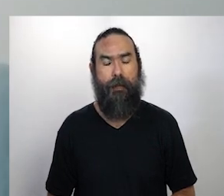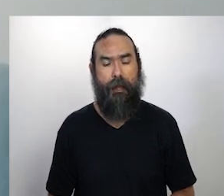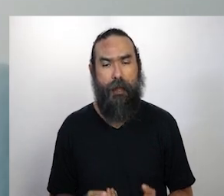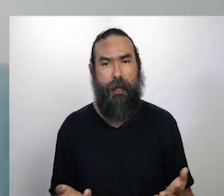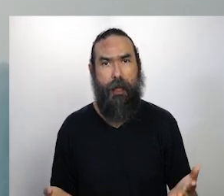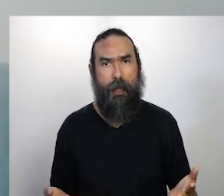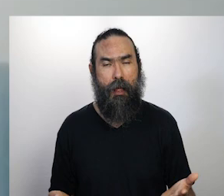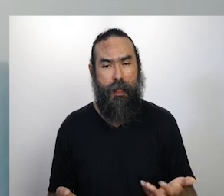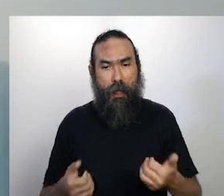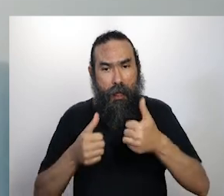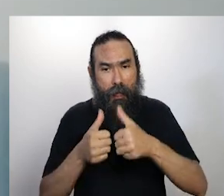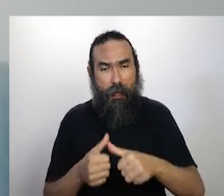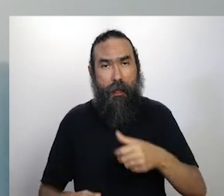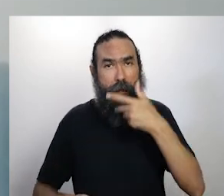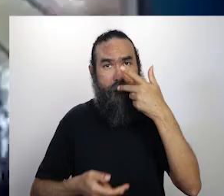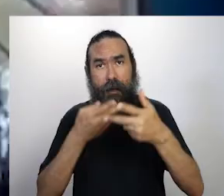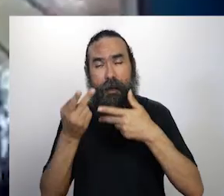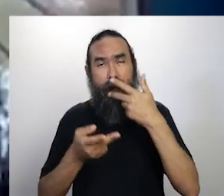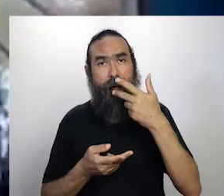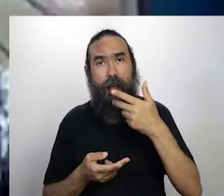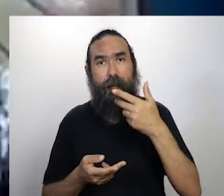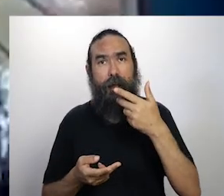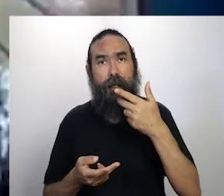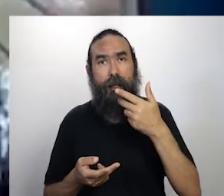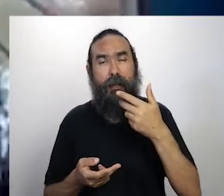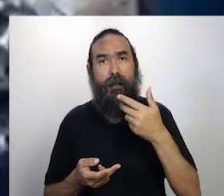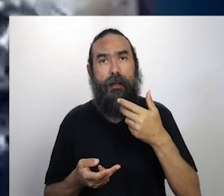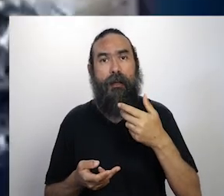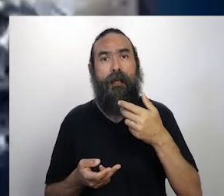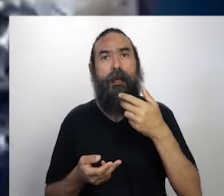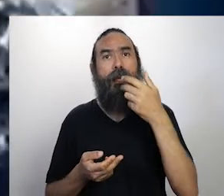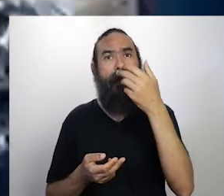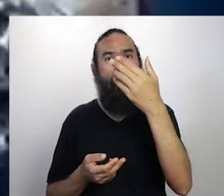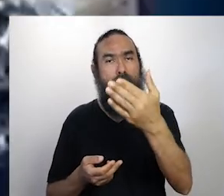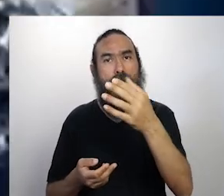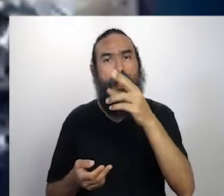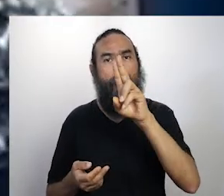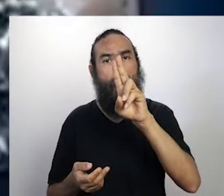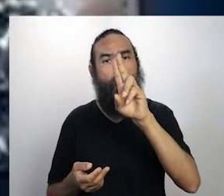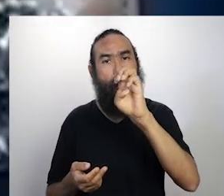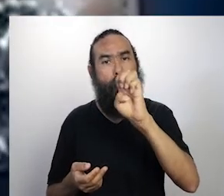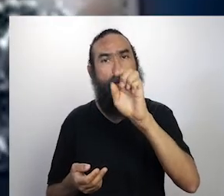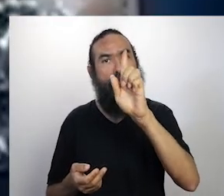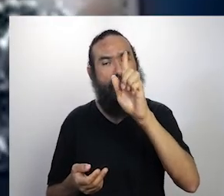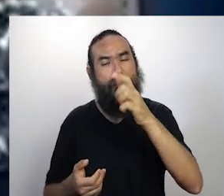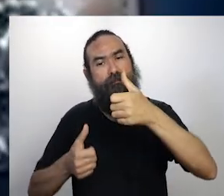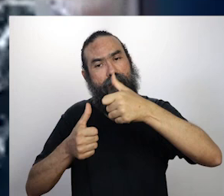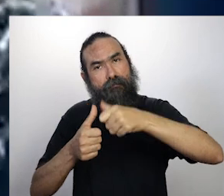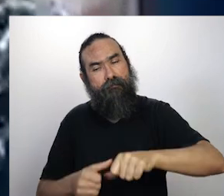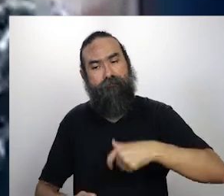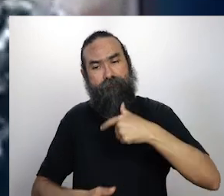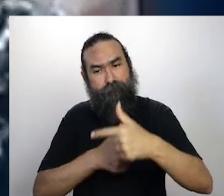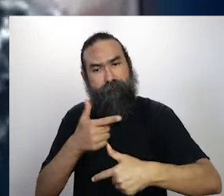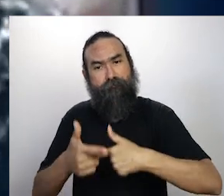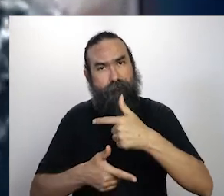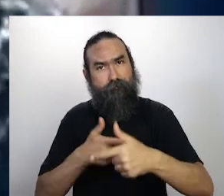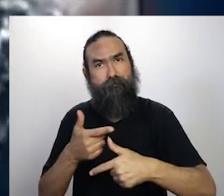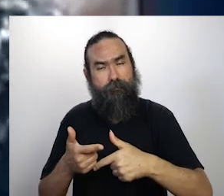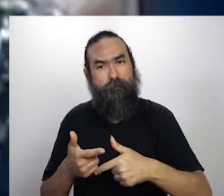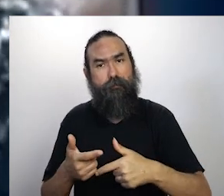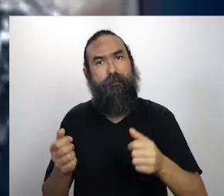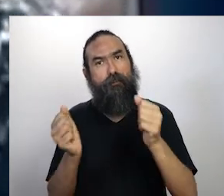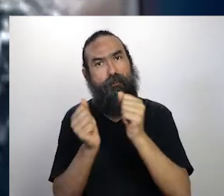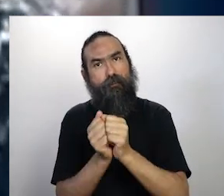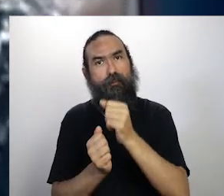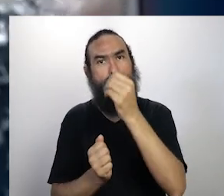Ela está falando sobre a participação da UEG e da sua coordenação nessa parceria